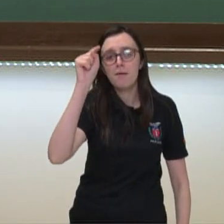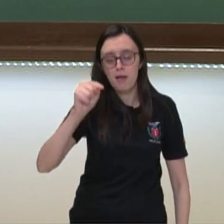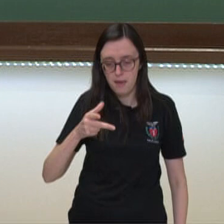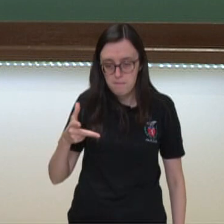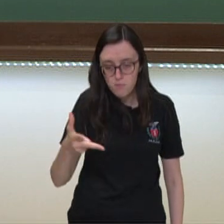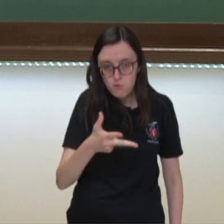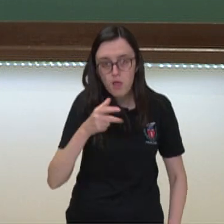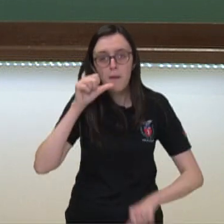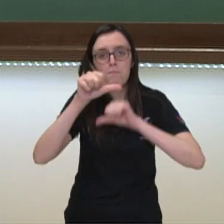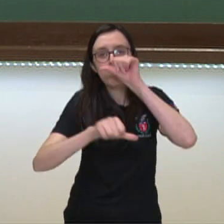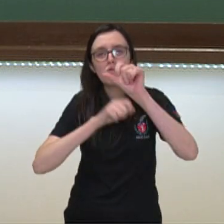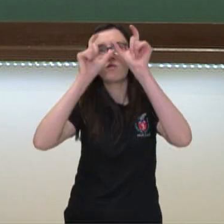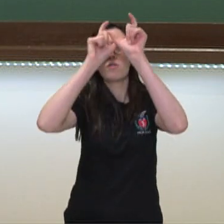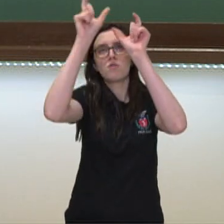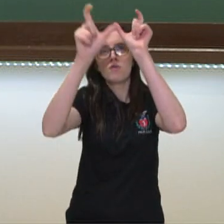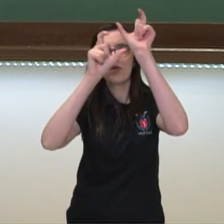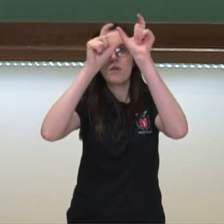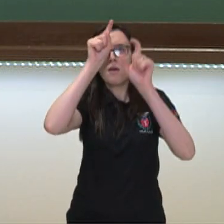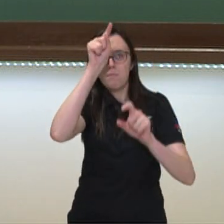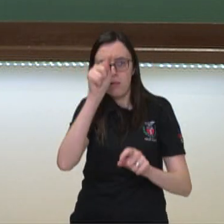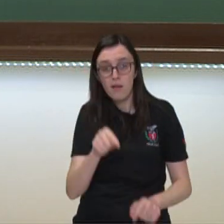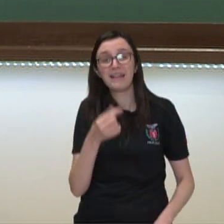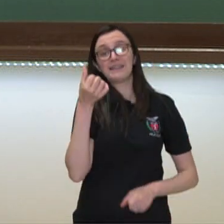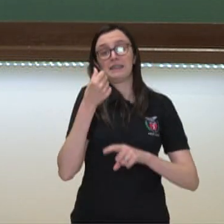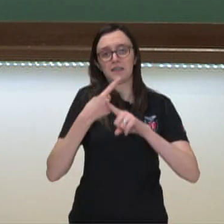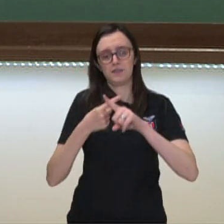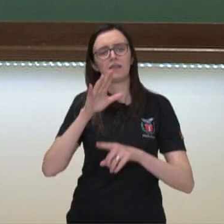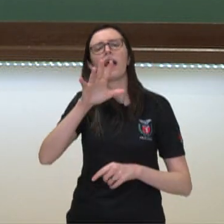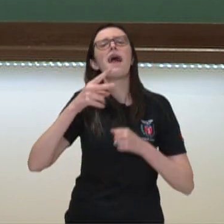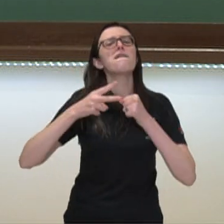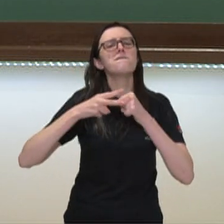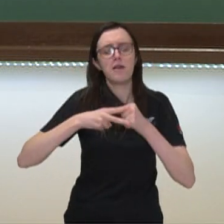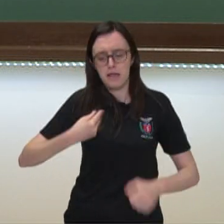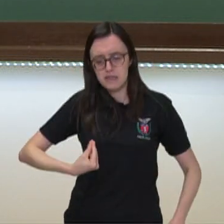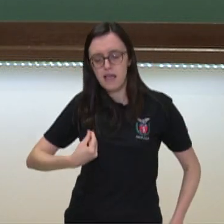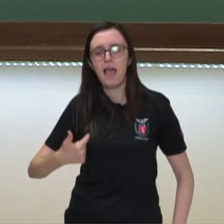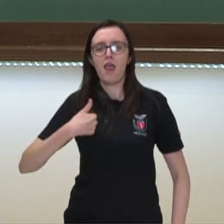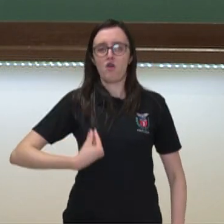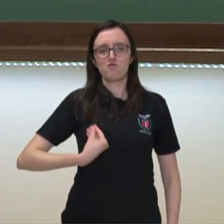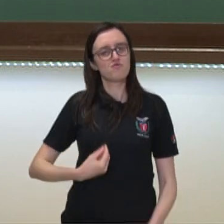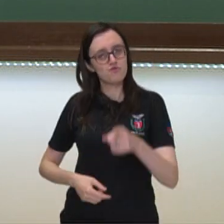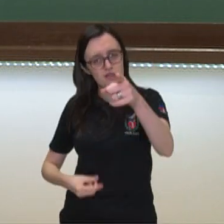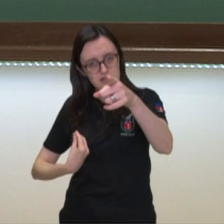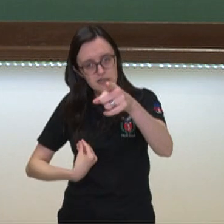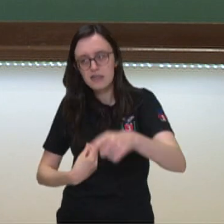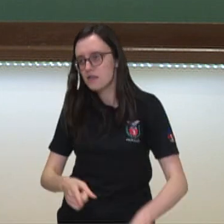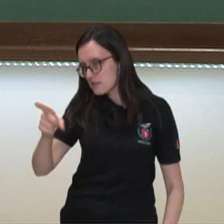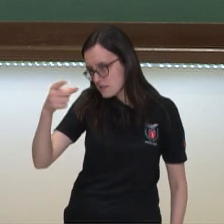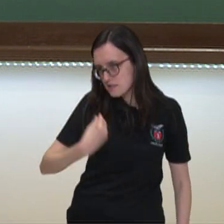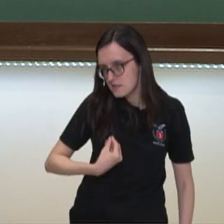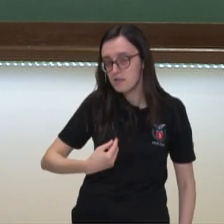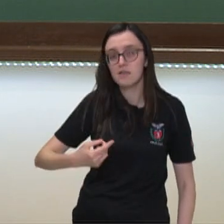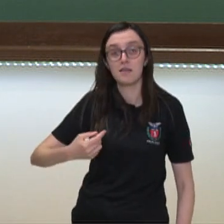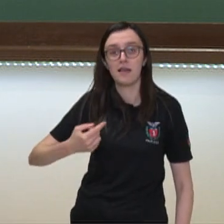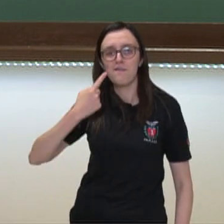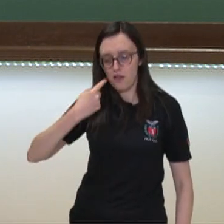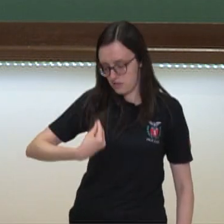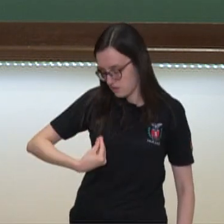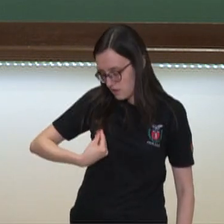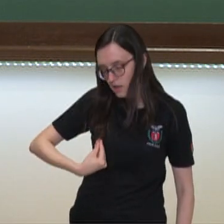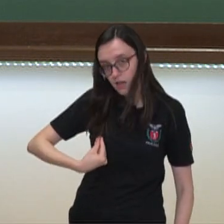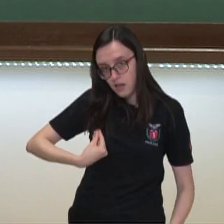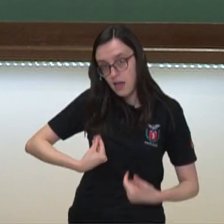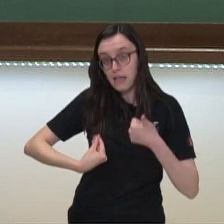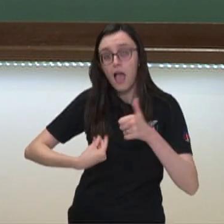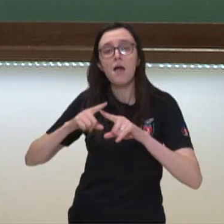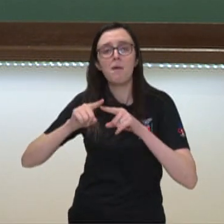tem uma conjugação. O verbo estar, a mesma coisa. Eu estou, tu estás, ele está. Também vai